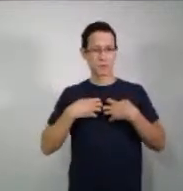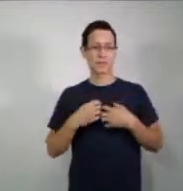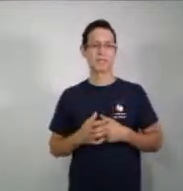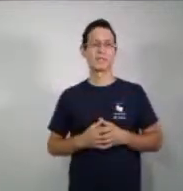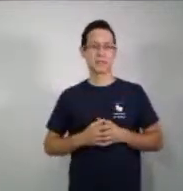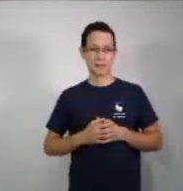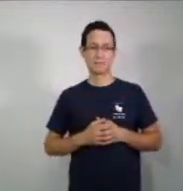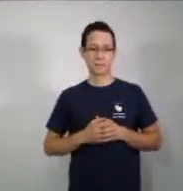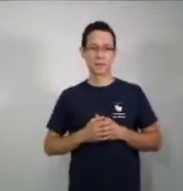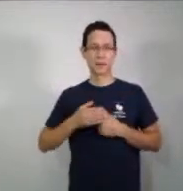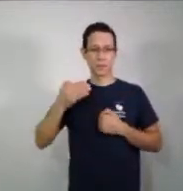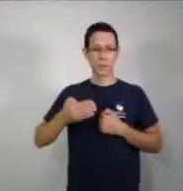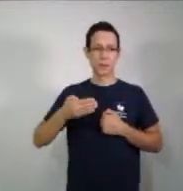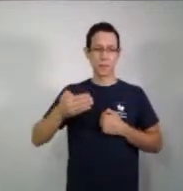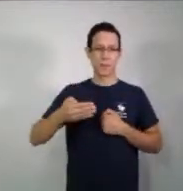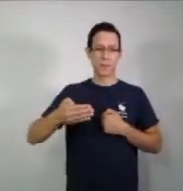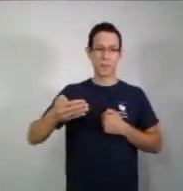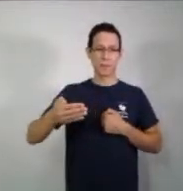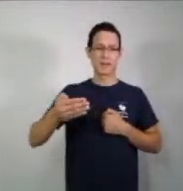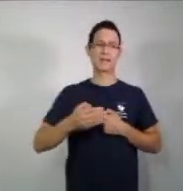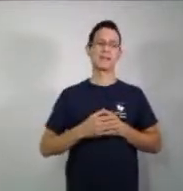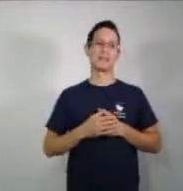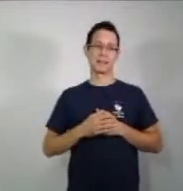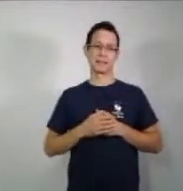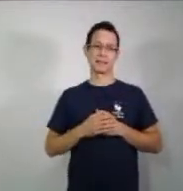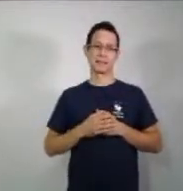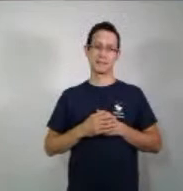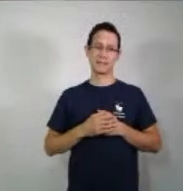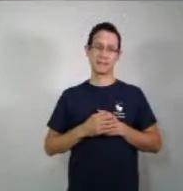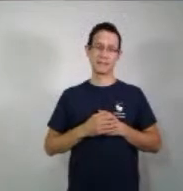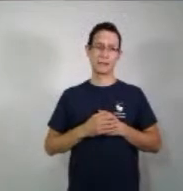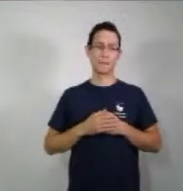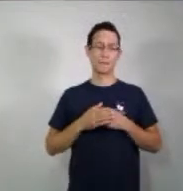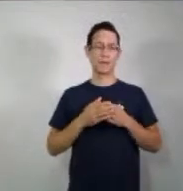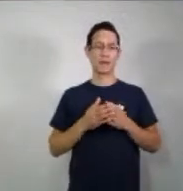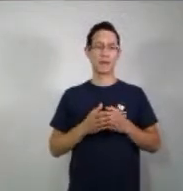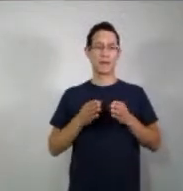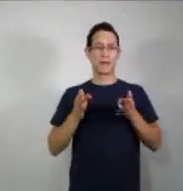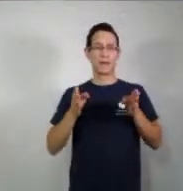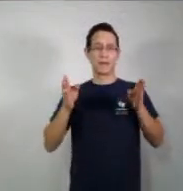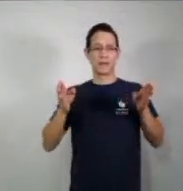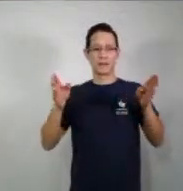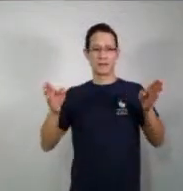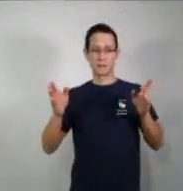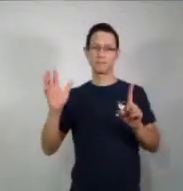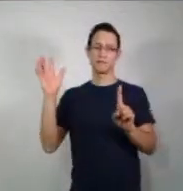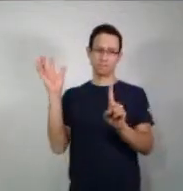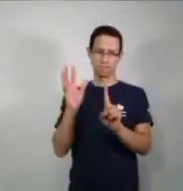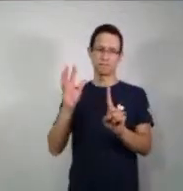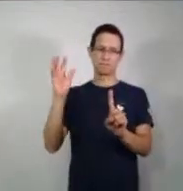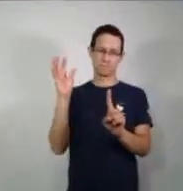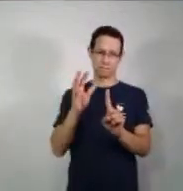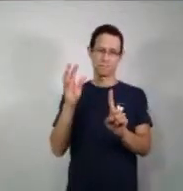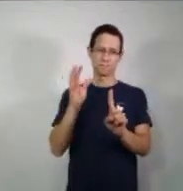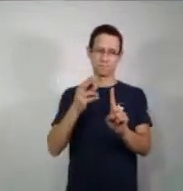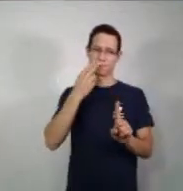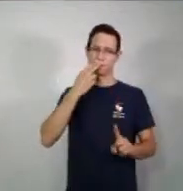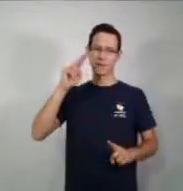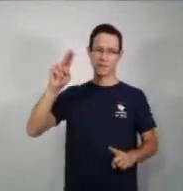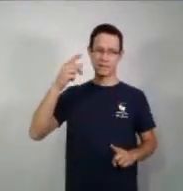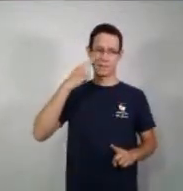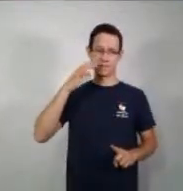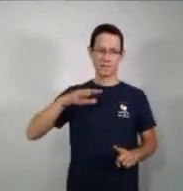quando começa, enfim, a expansão, né, da hostilidade, nazista na